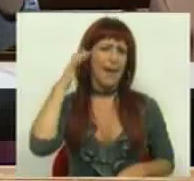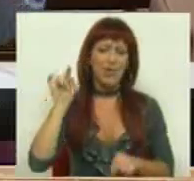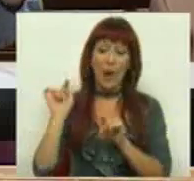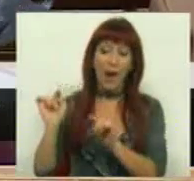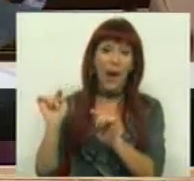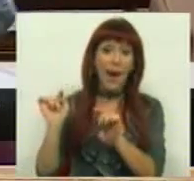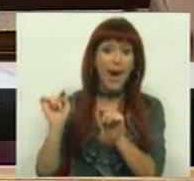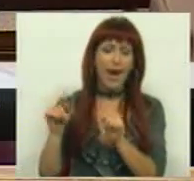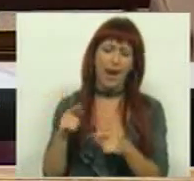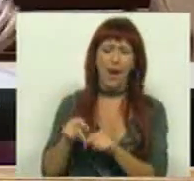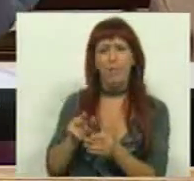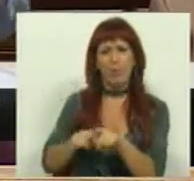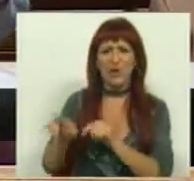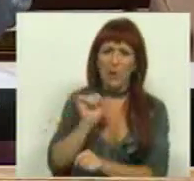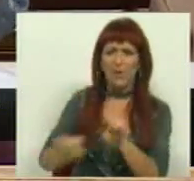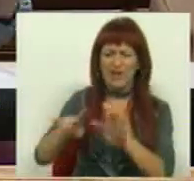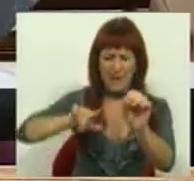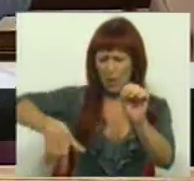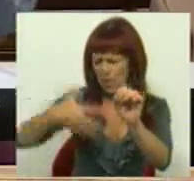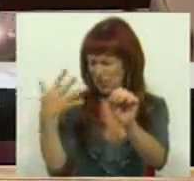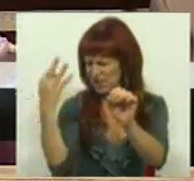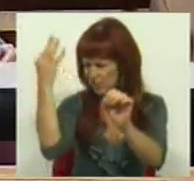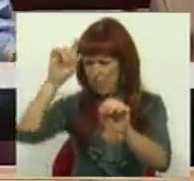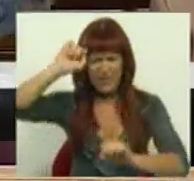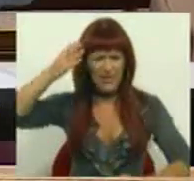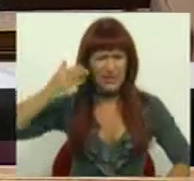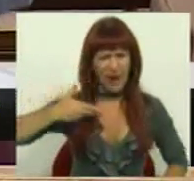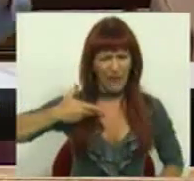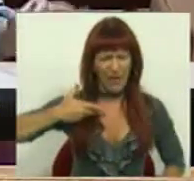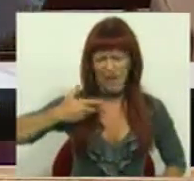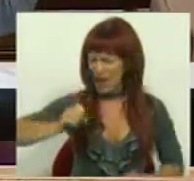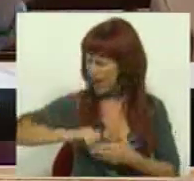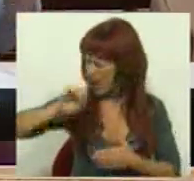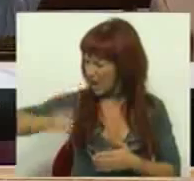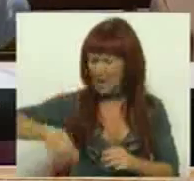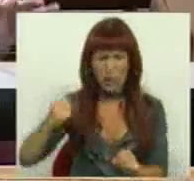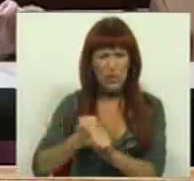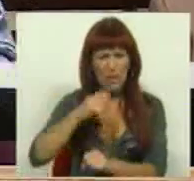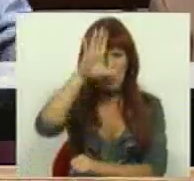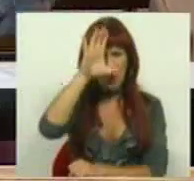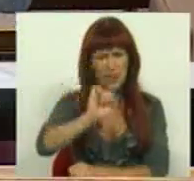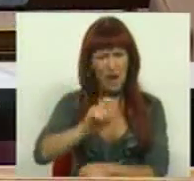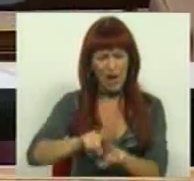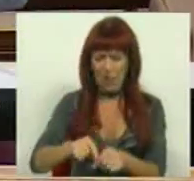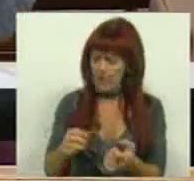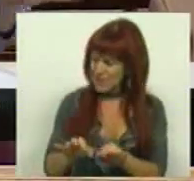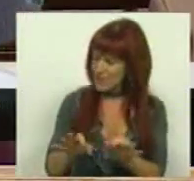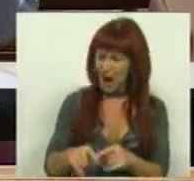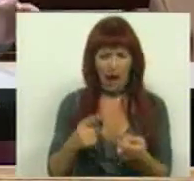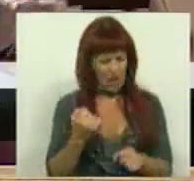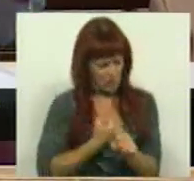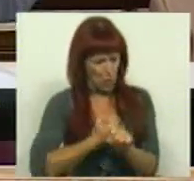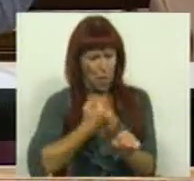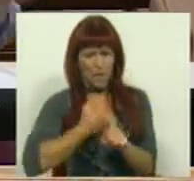essa é mesmo a vossa política. 0,5 de déficit é eliminar o papel do Estado enquanto